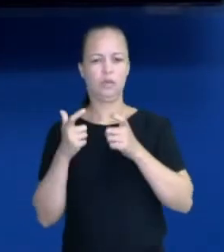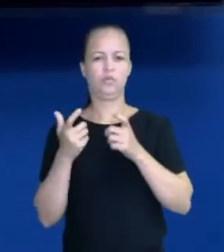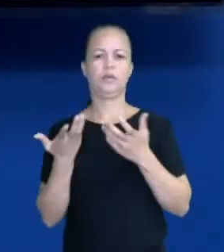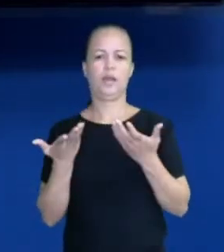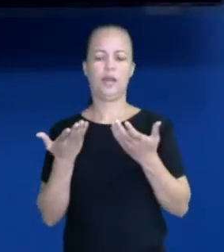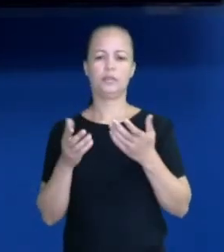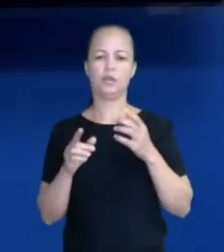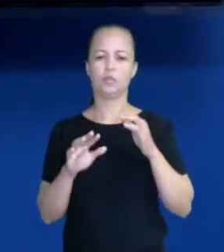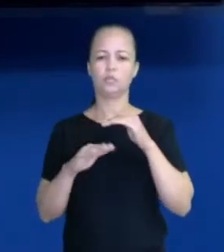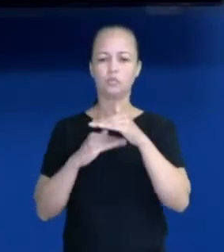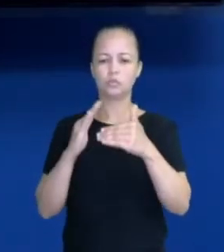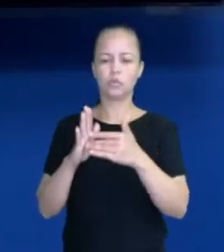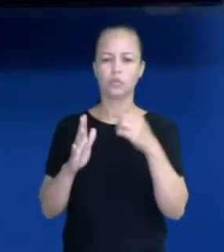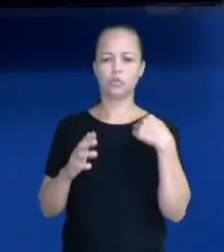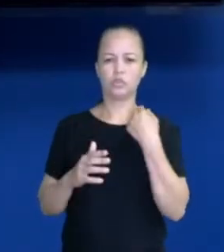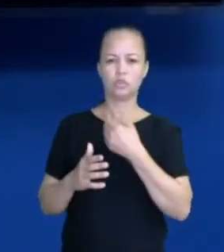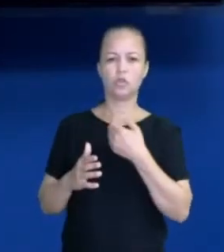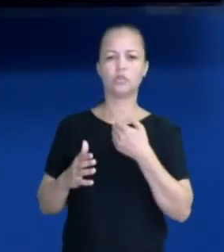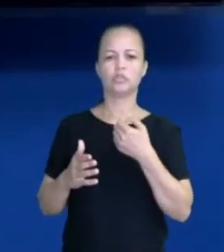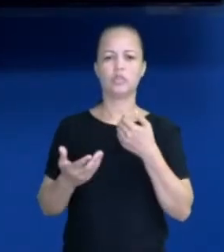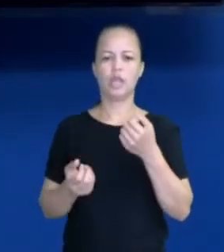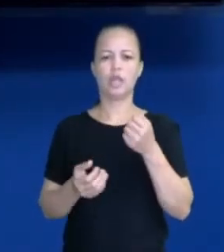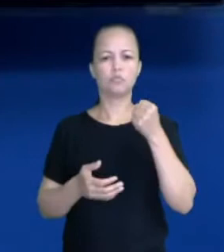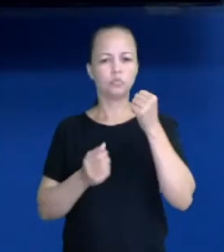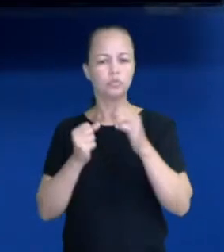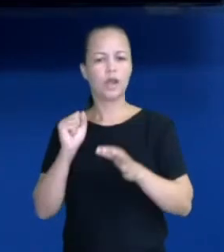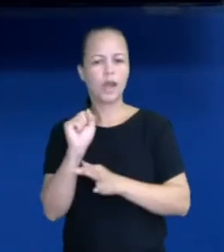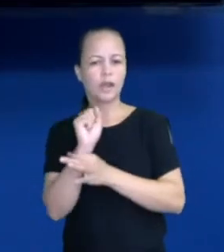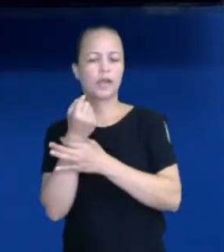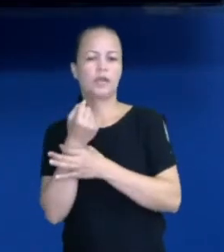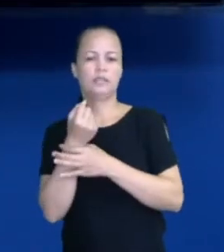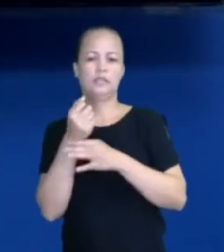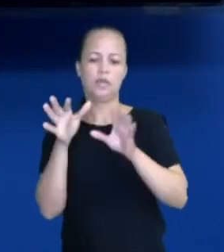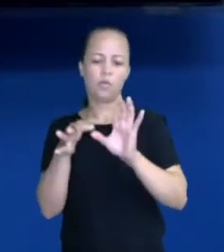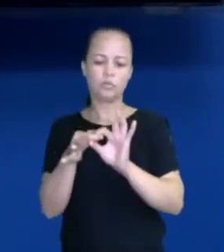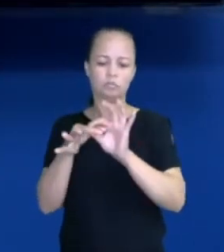todos nós temos quanto à liberdade de expressão.